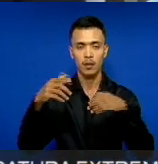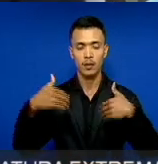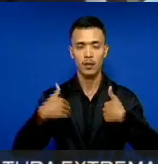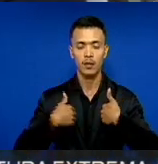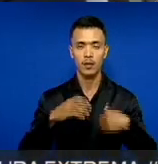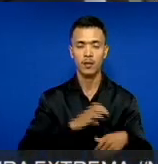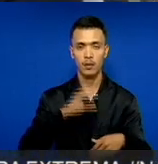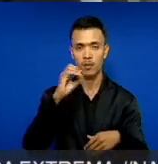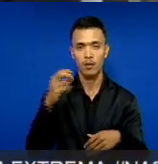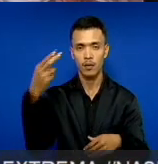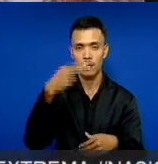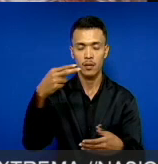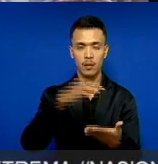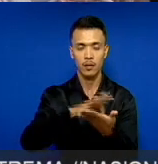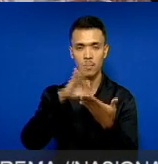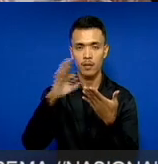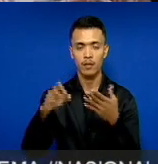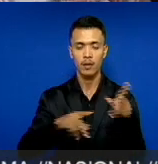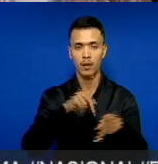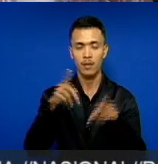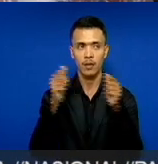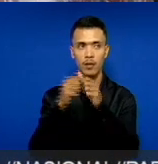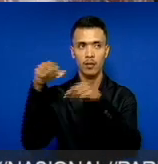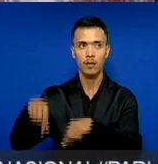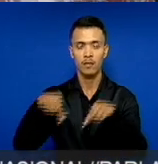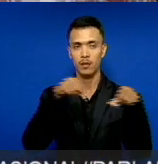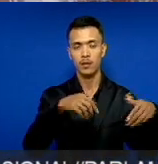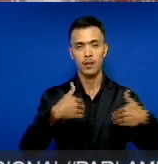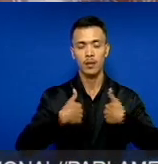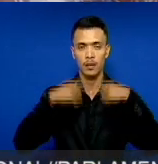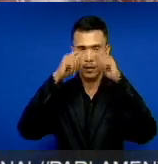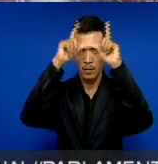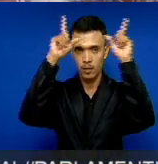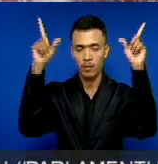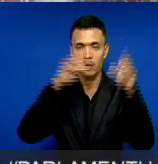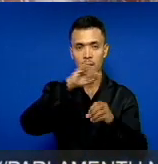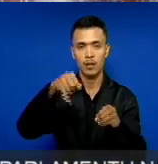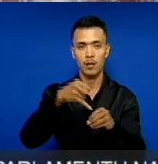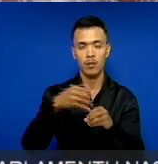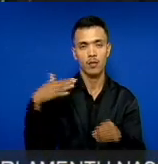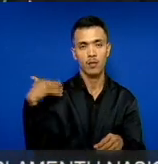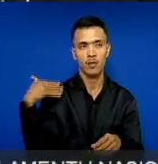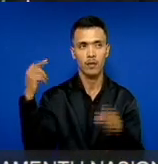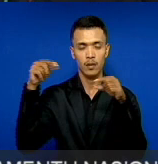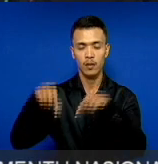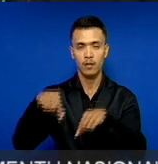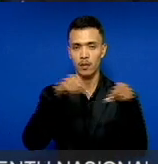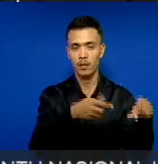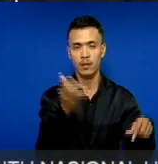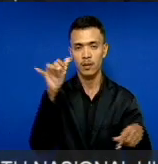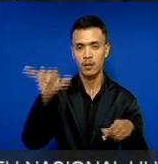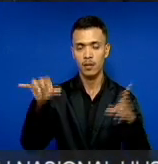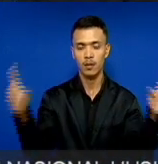Paulo Comoro, quinta-feira, né? Hemodeficiência e Retimor inclui jovem hemodeficiência sira, a